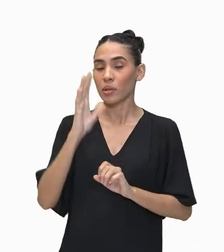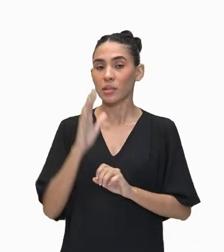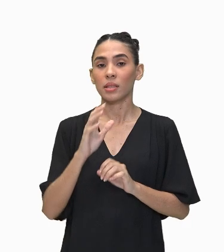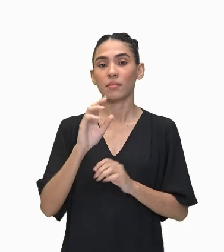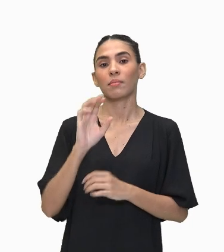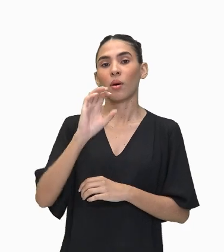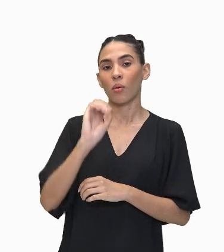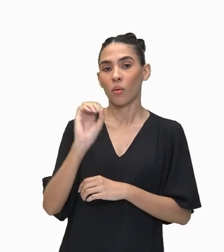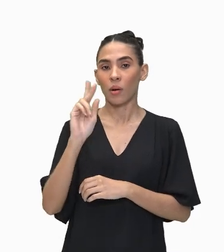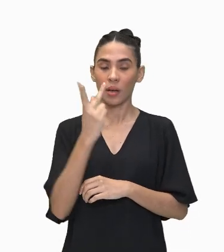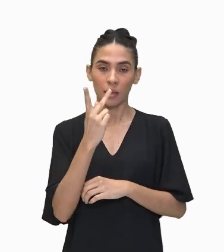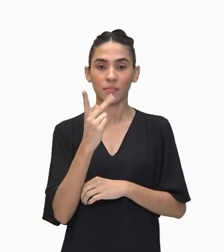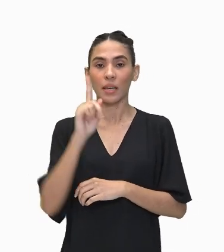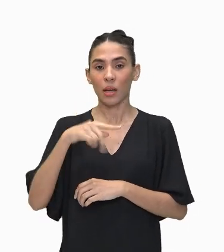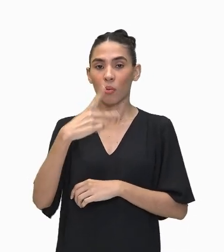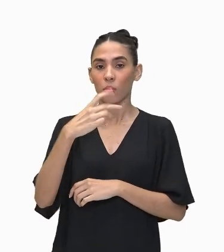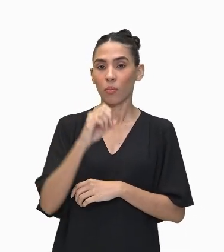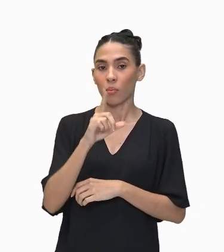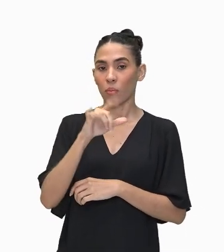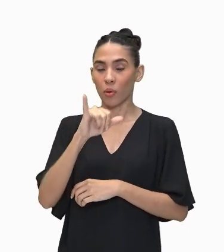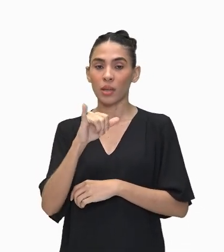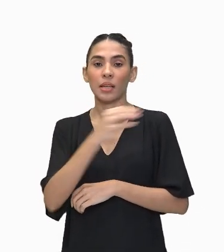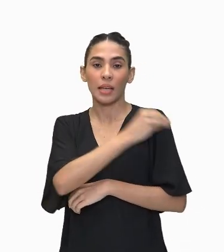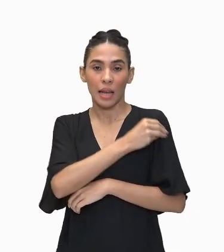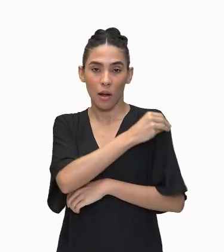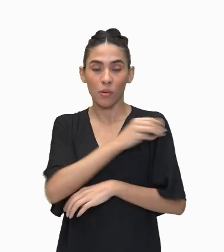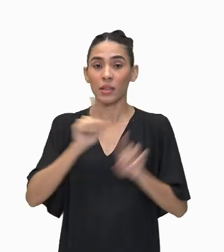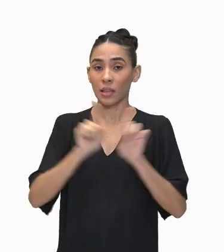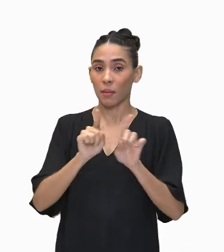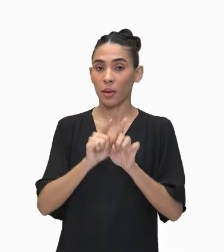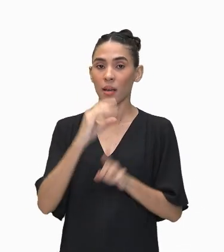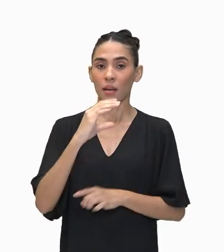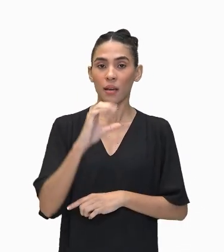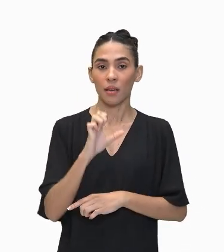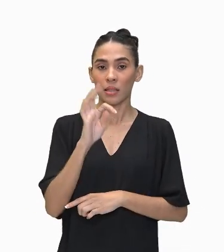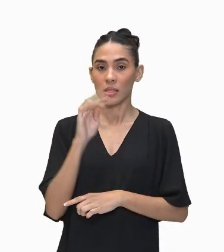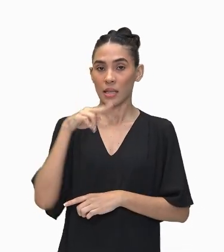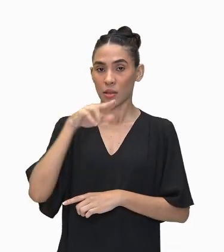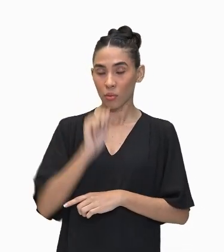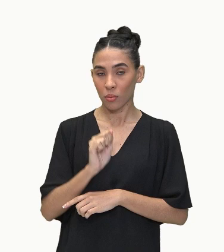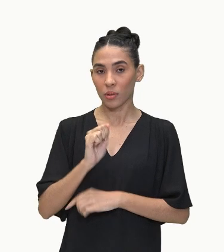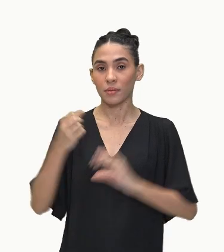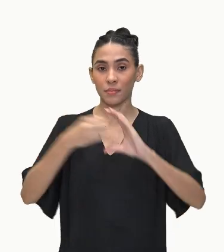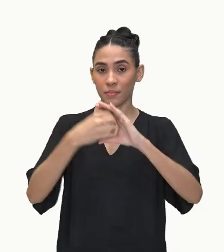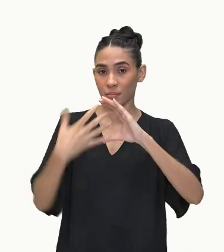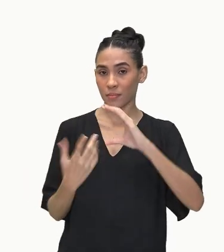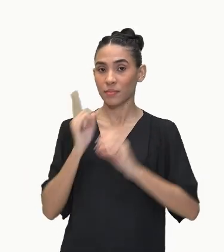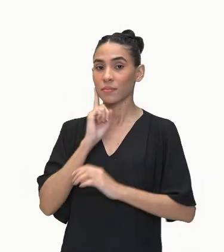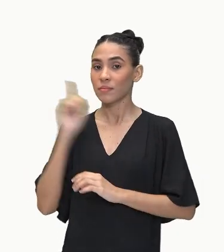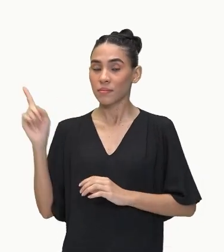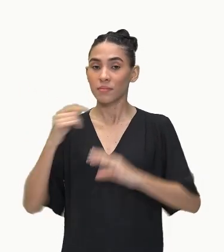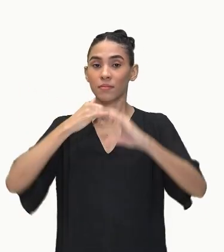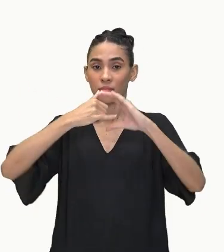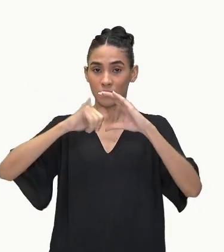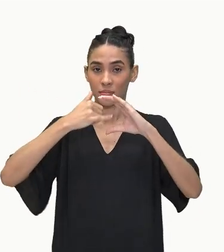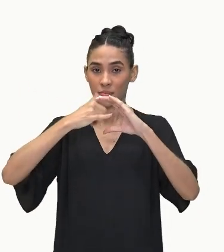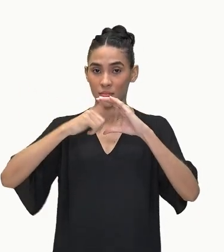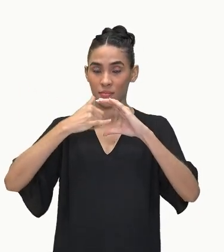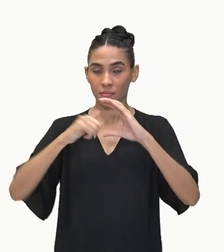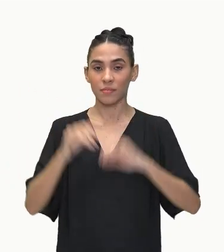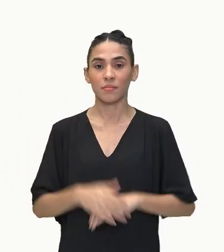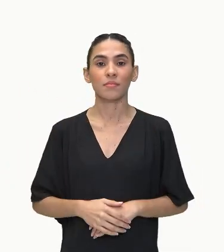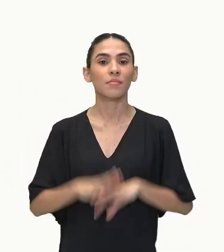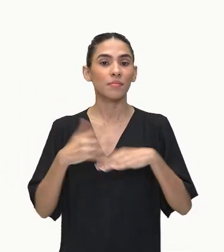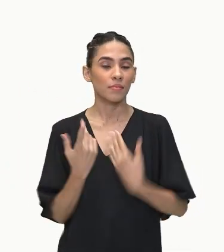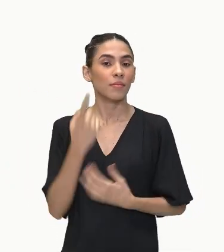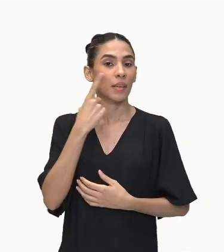que é o poliálcool, e cetona. Então, isso daqui caracteriza os carboidratos. Então,